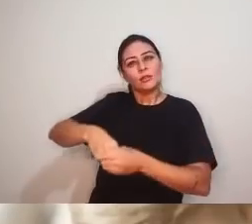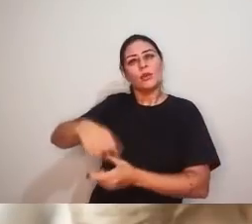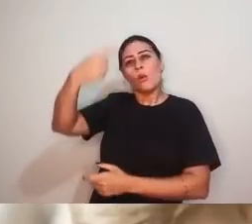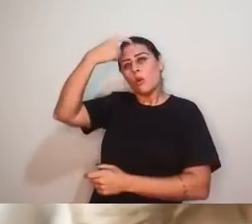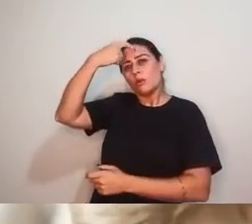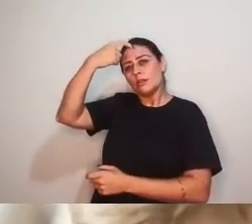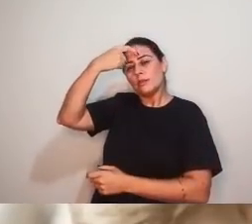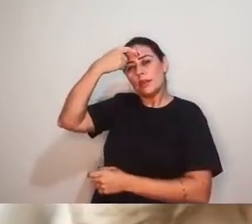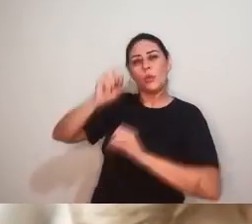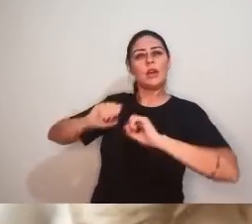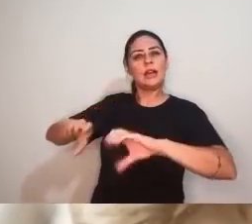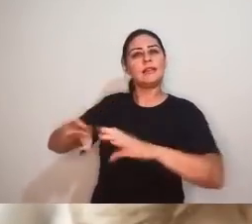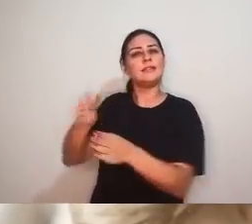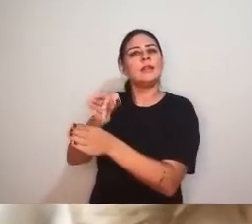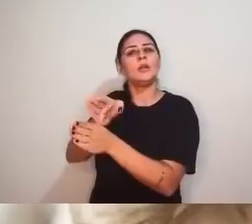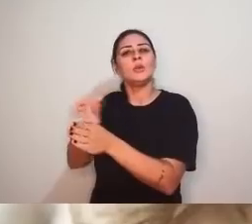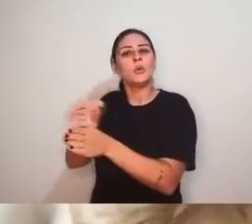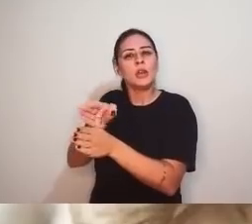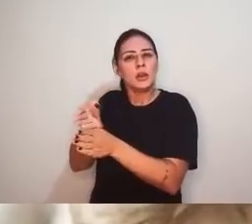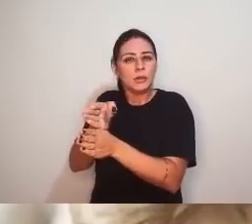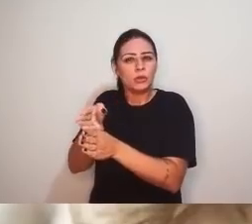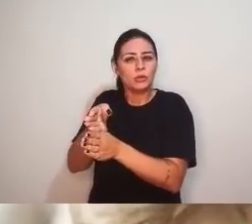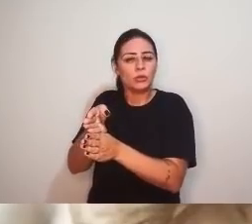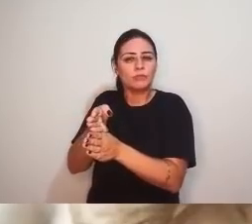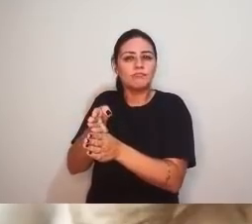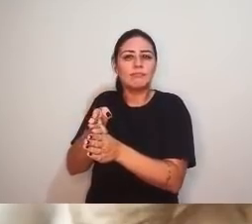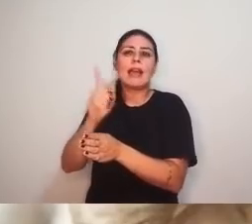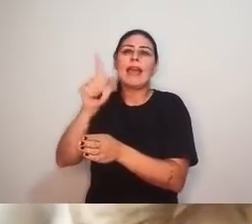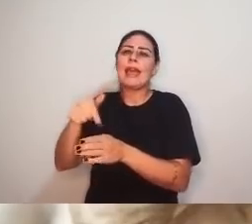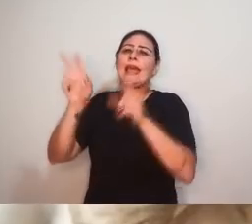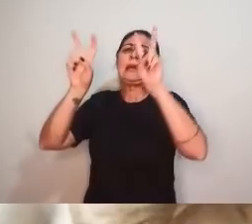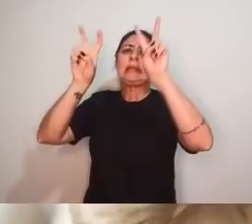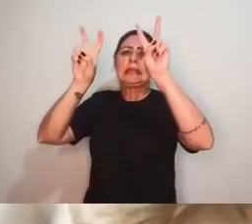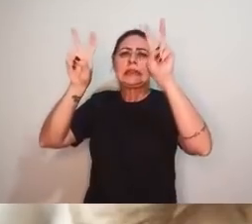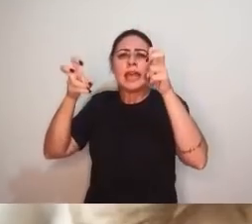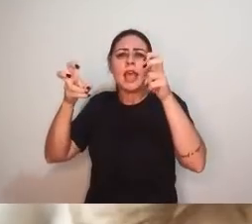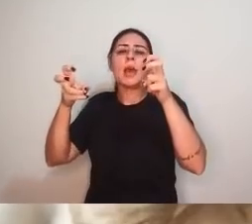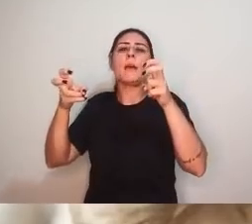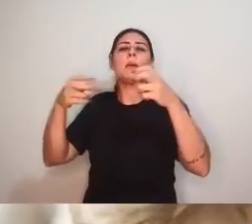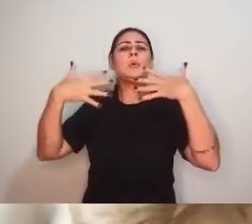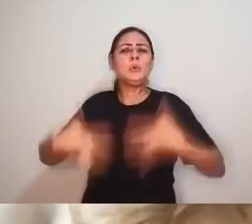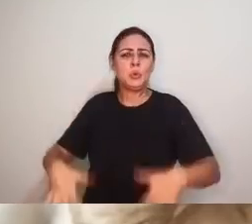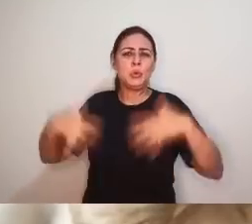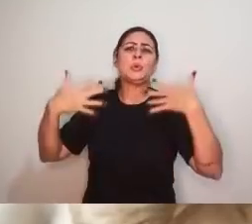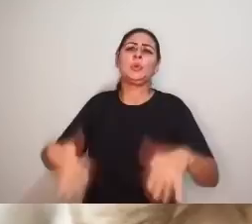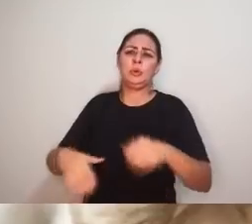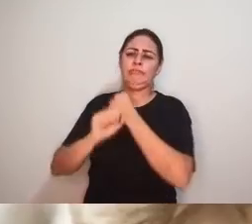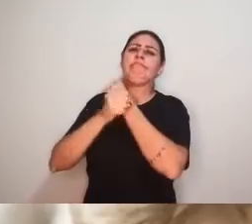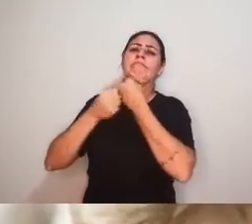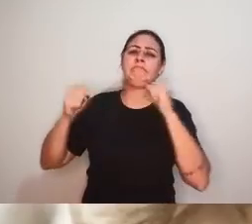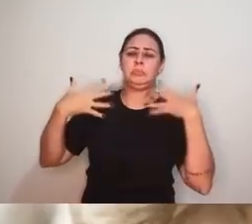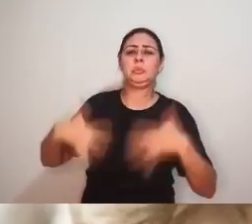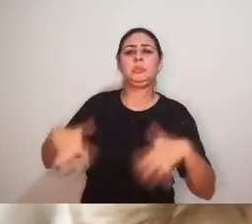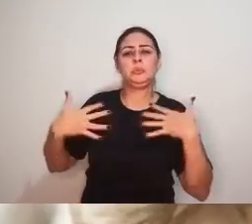Dentro do pensamento do ensino híbrido, tá? Quando você usa o termo de forma muito ampla, como se ele fosse uma panaceia de todas as questões